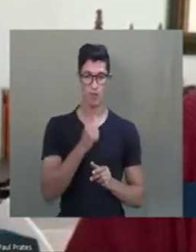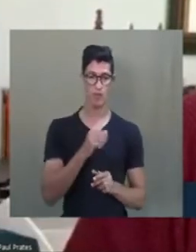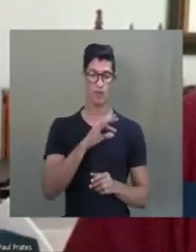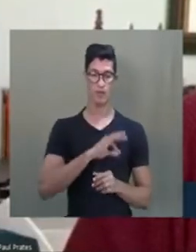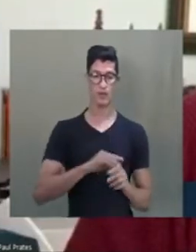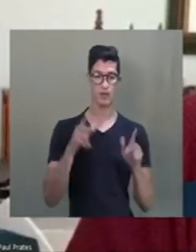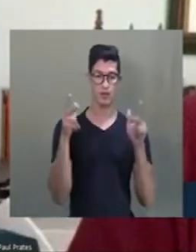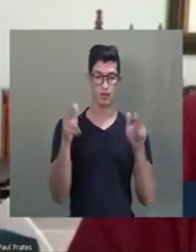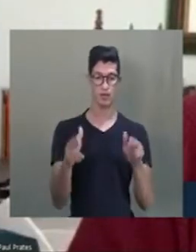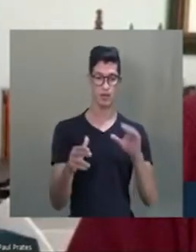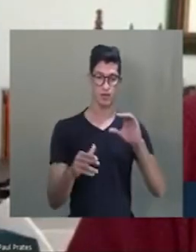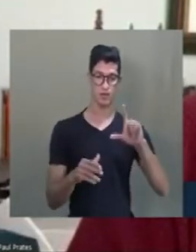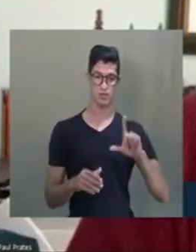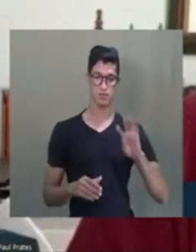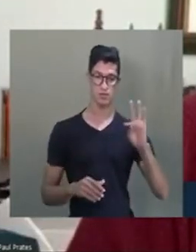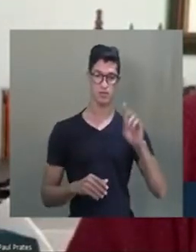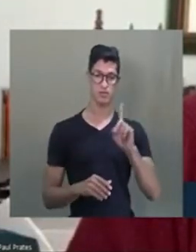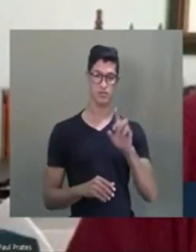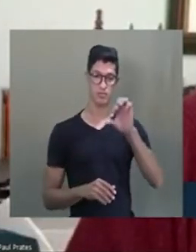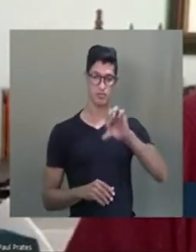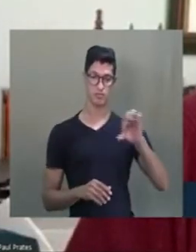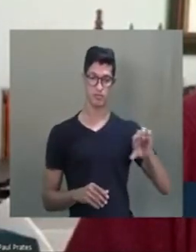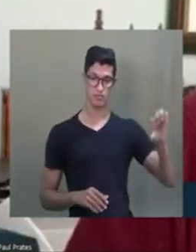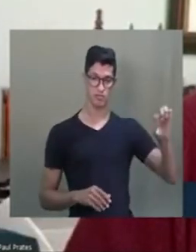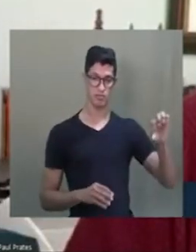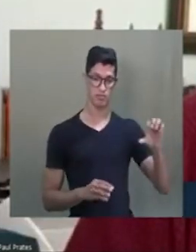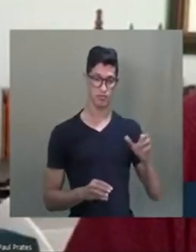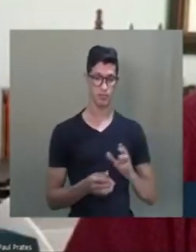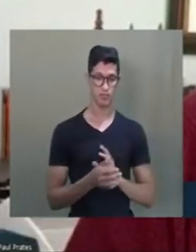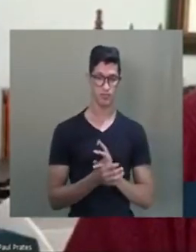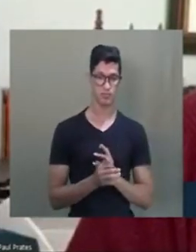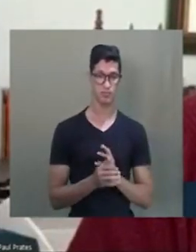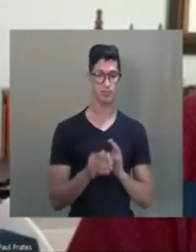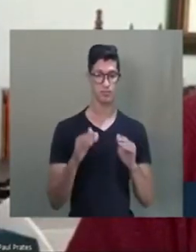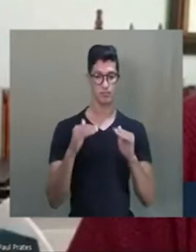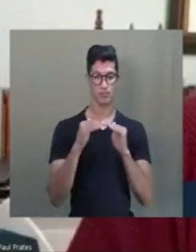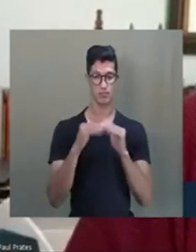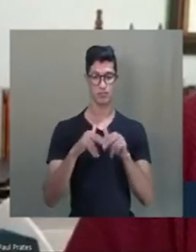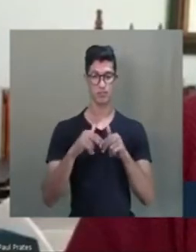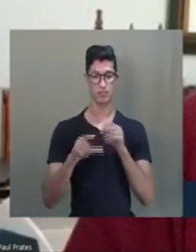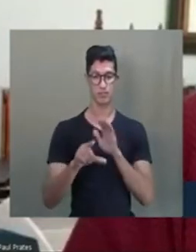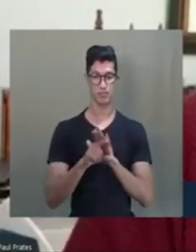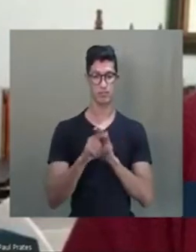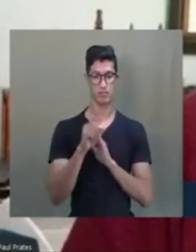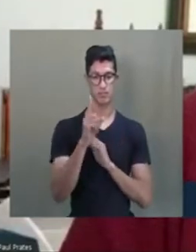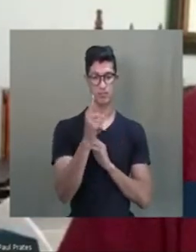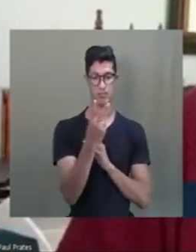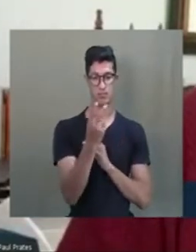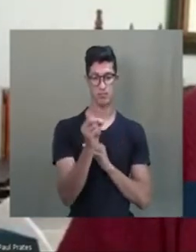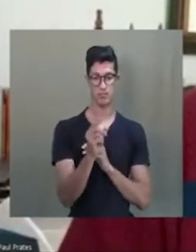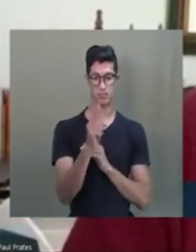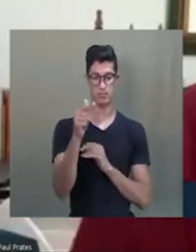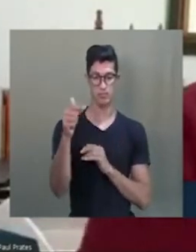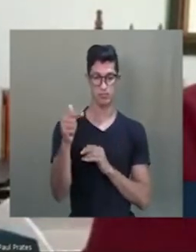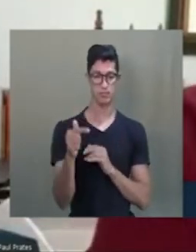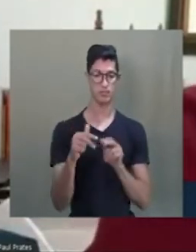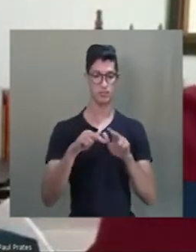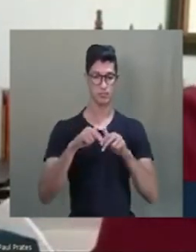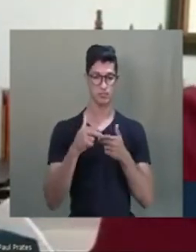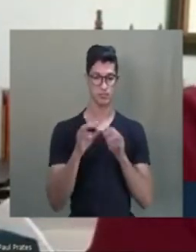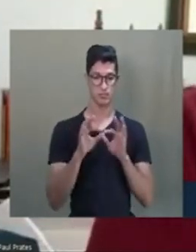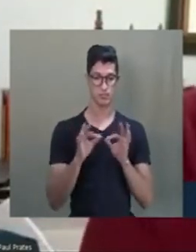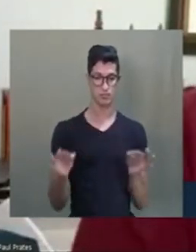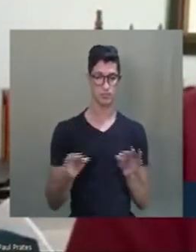salários iguais, está na CLT desde 1999, corroborado por uma lei de 2017. Isso aqui